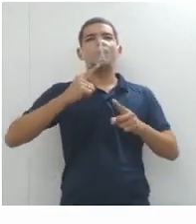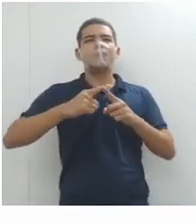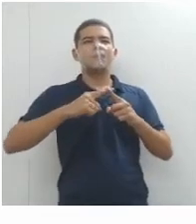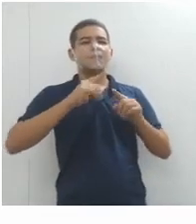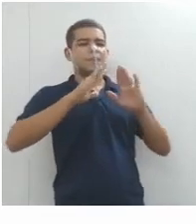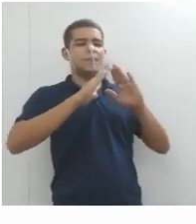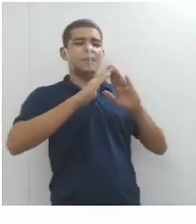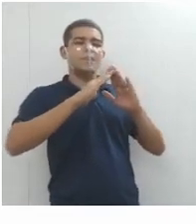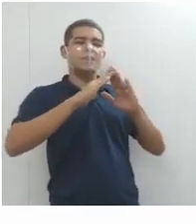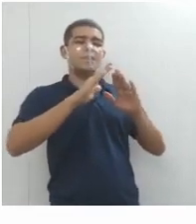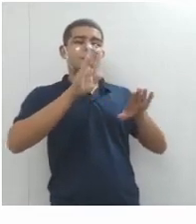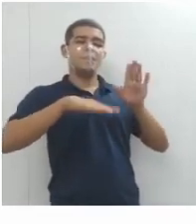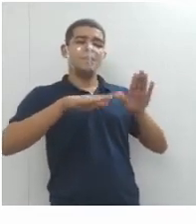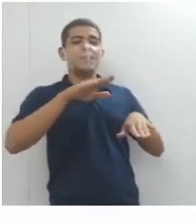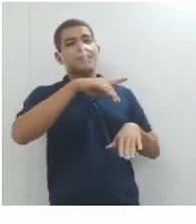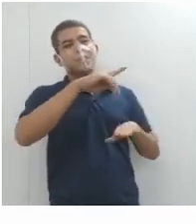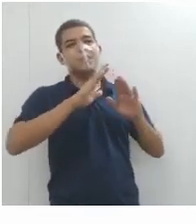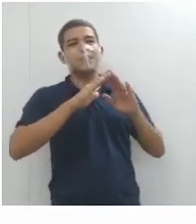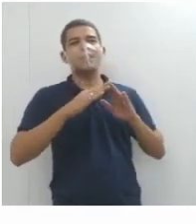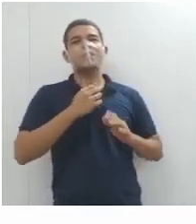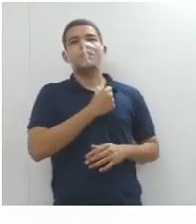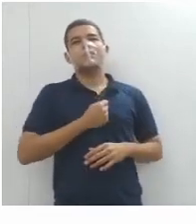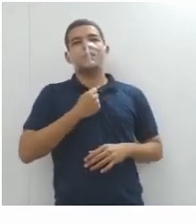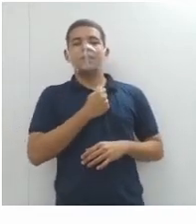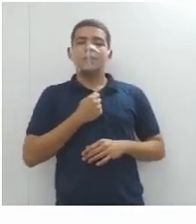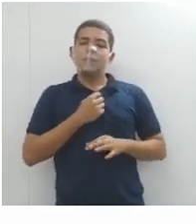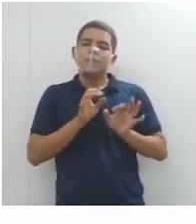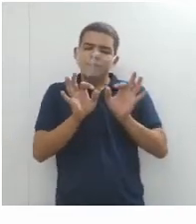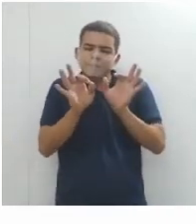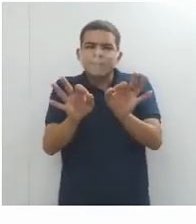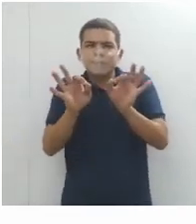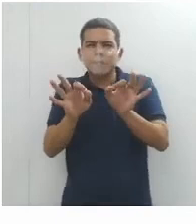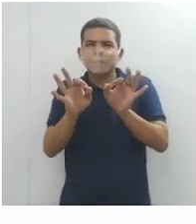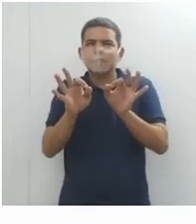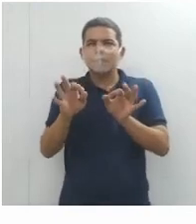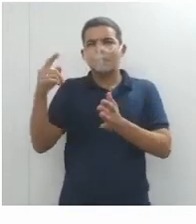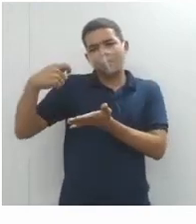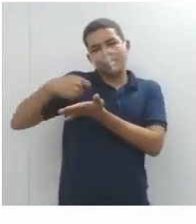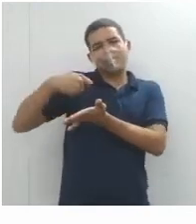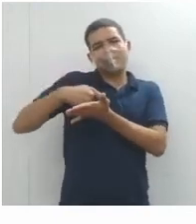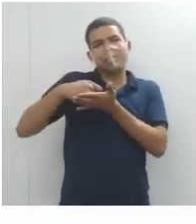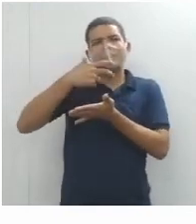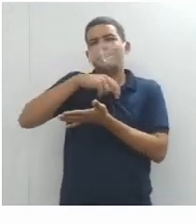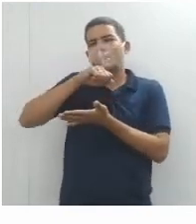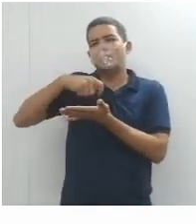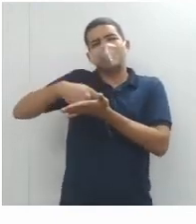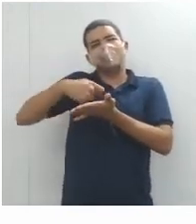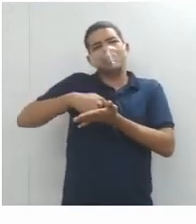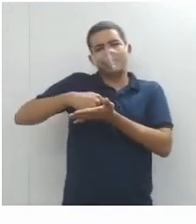casa. Certamente fará outro passeio como esse se for obrigado por seus pais,